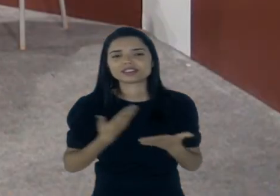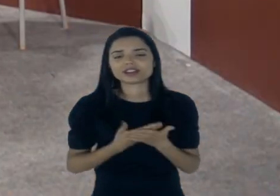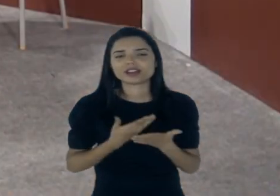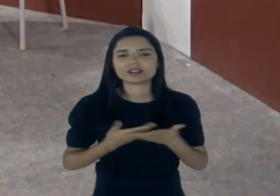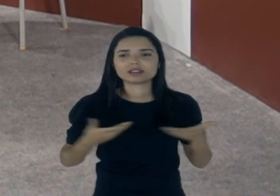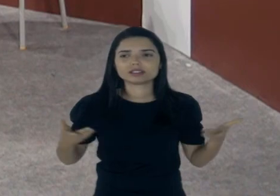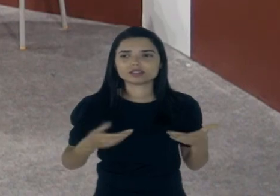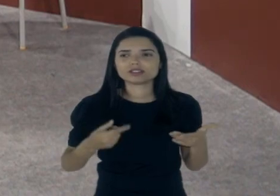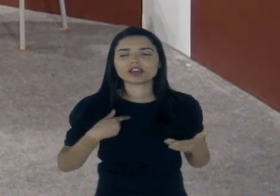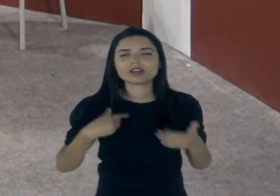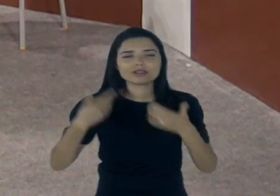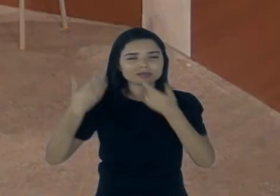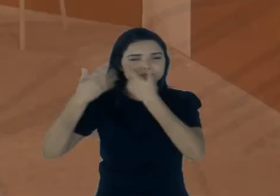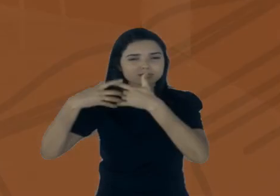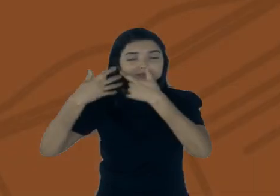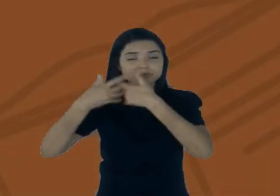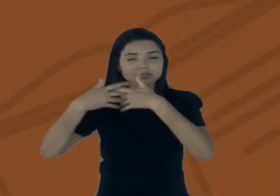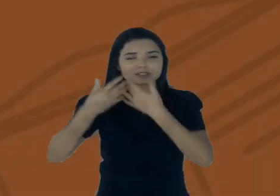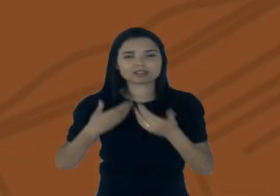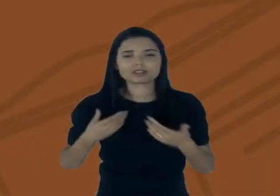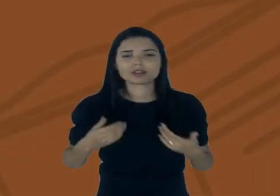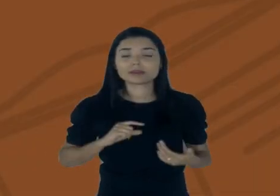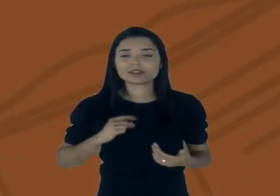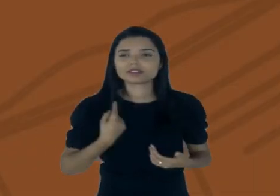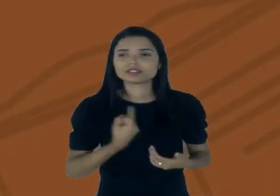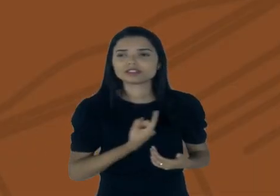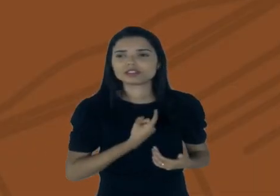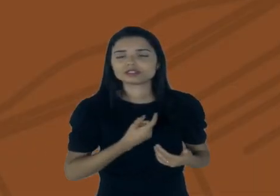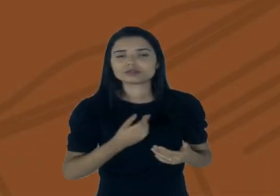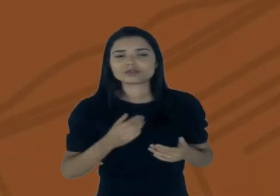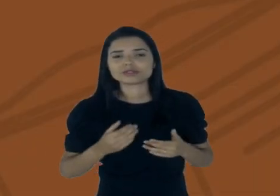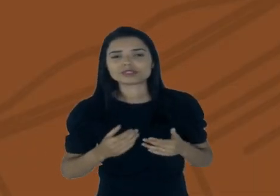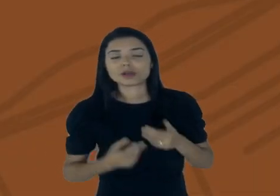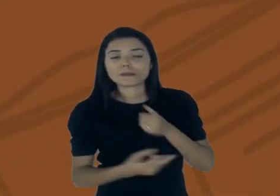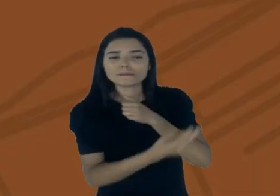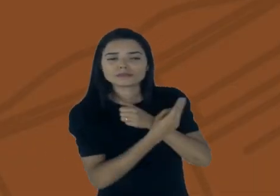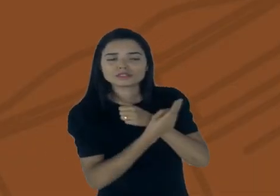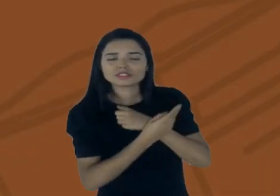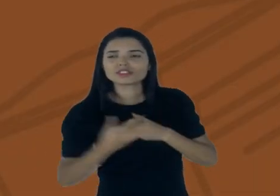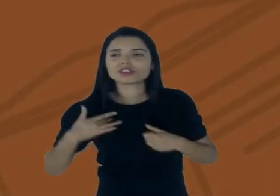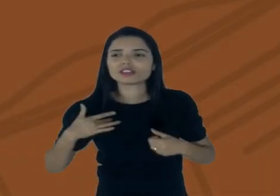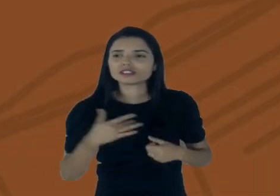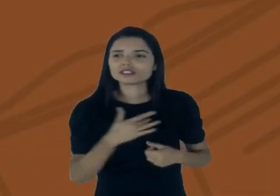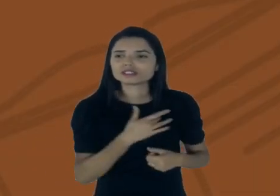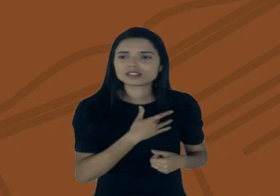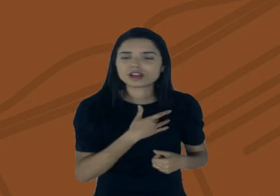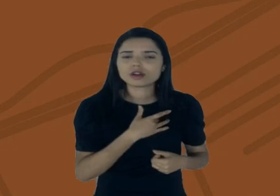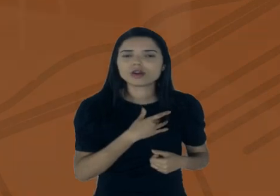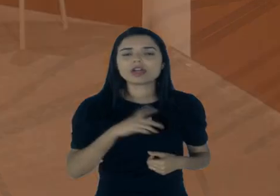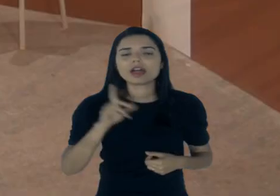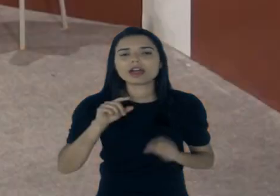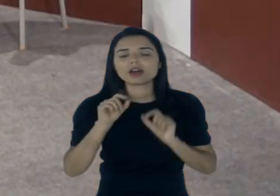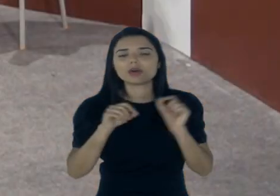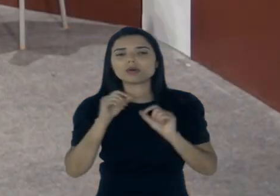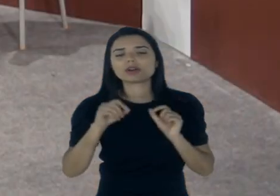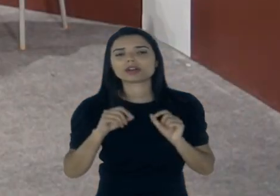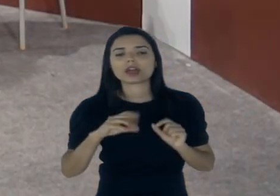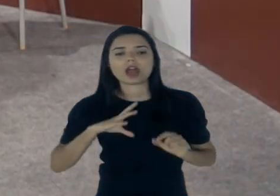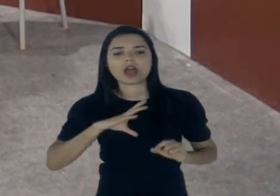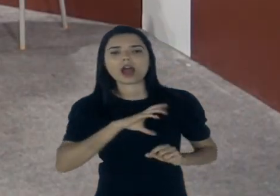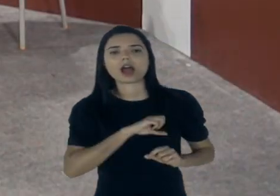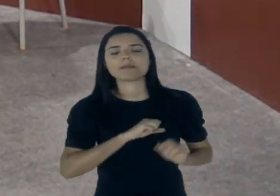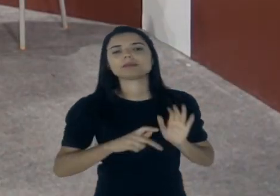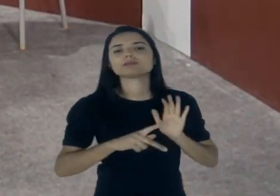trago como reflexão para a gente cuidar da sua saúde e bem-estar também é se amar. Então, é um ato